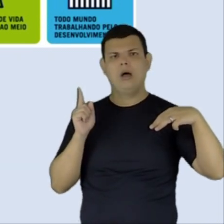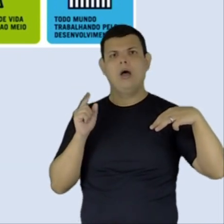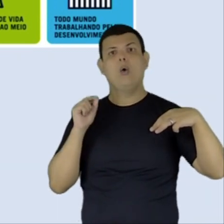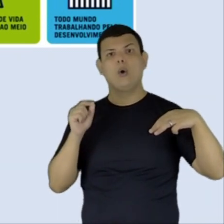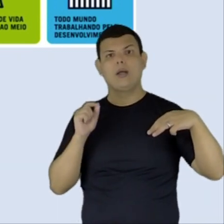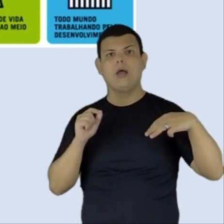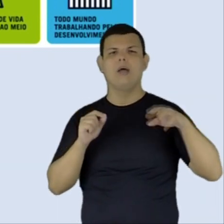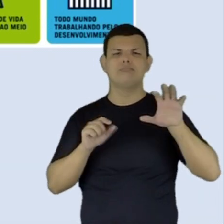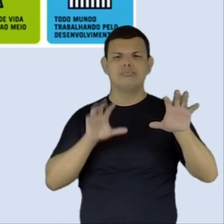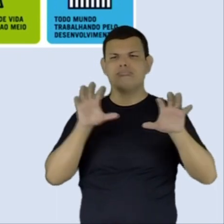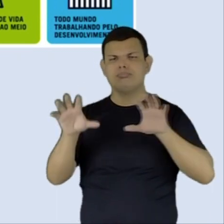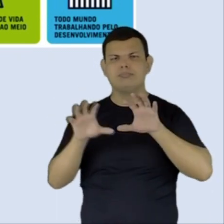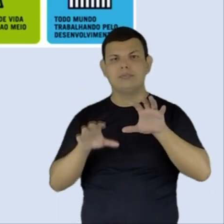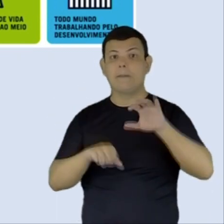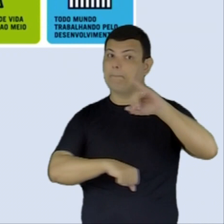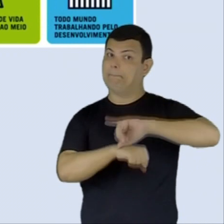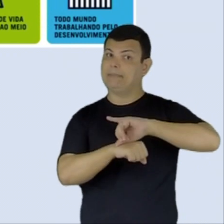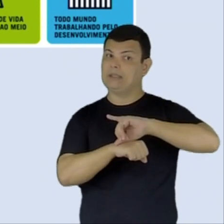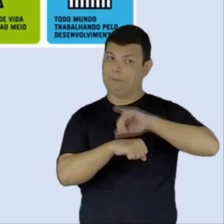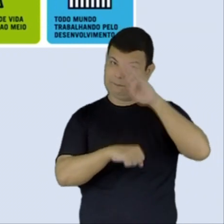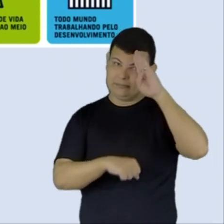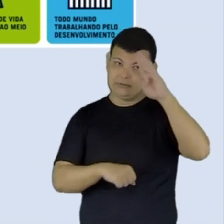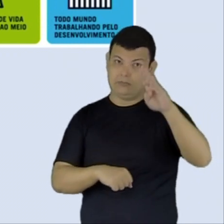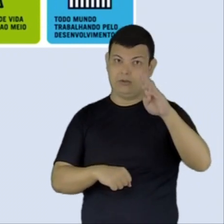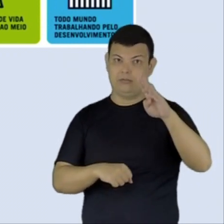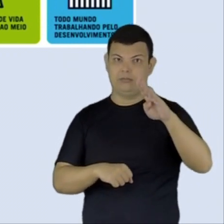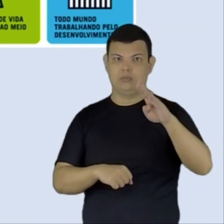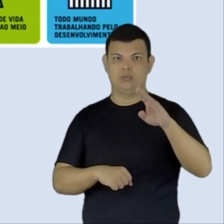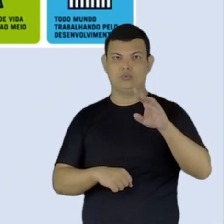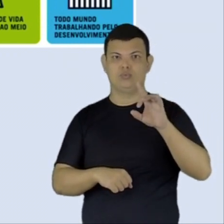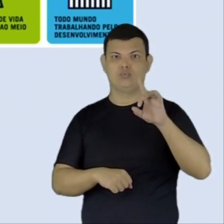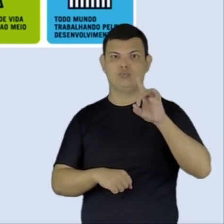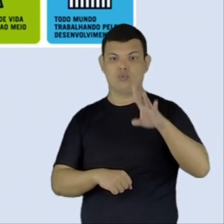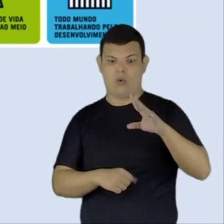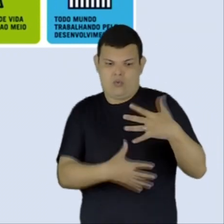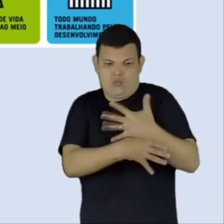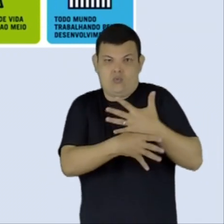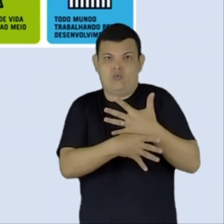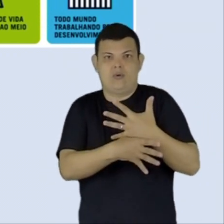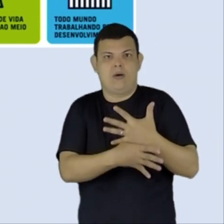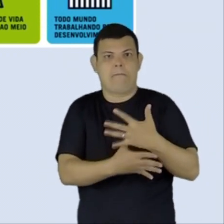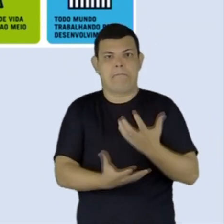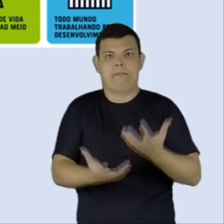trata-se das regiões metropolitanas, ou seja, não é apenas a cidade, a capital,